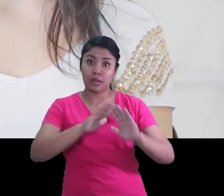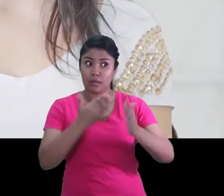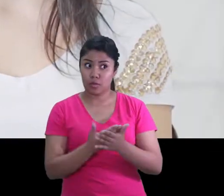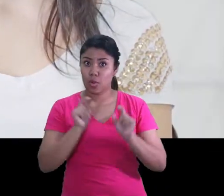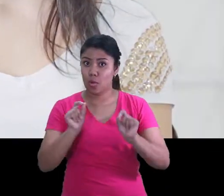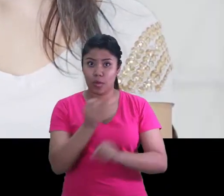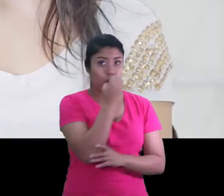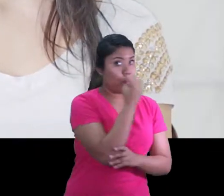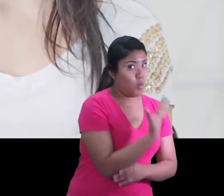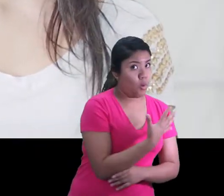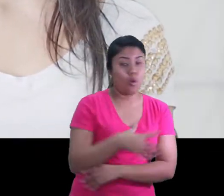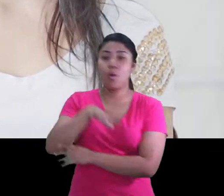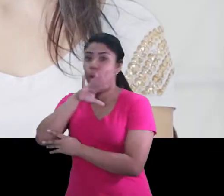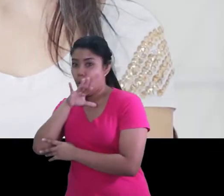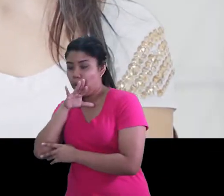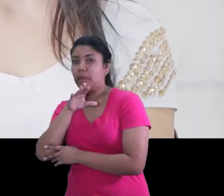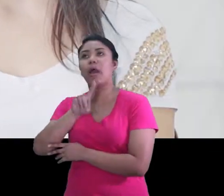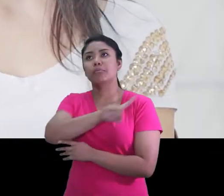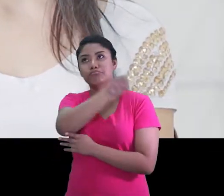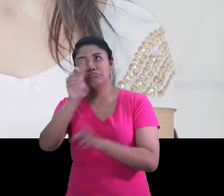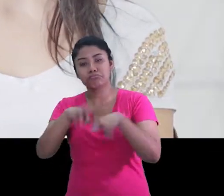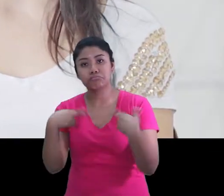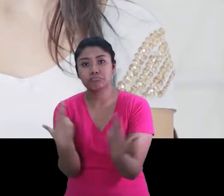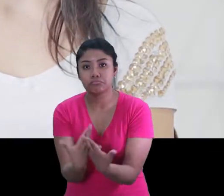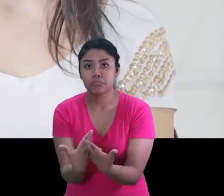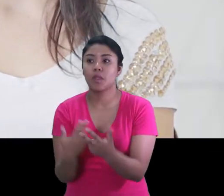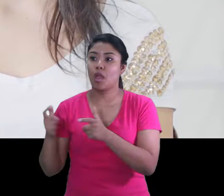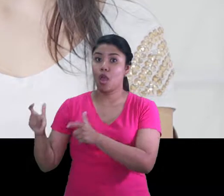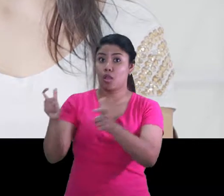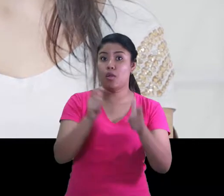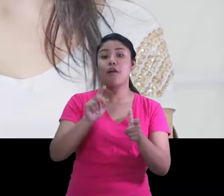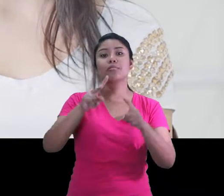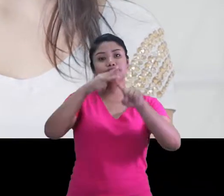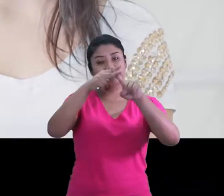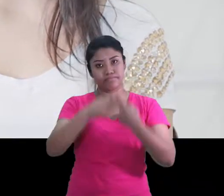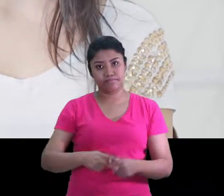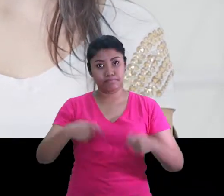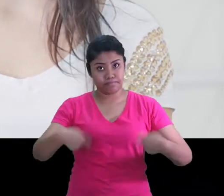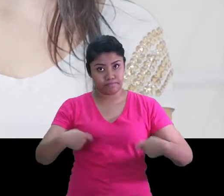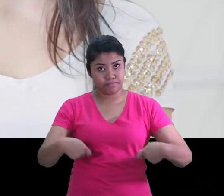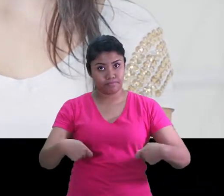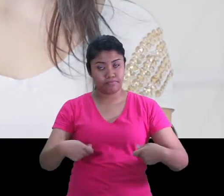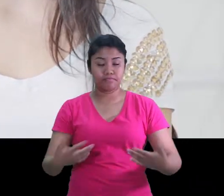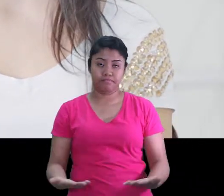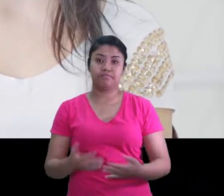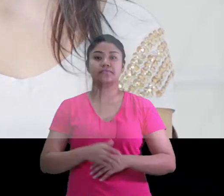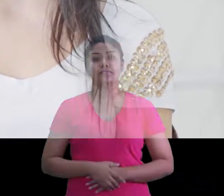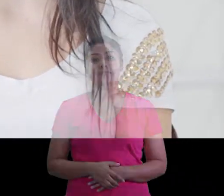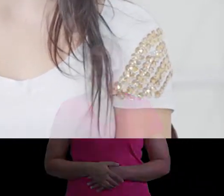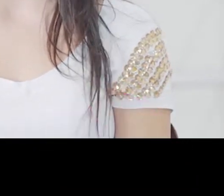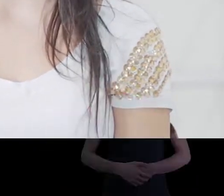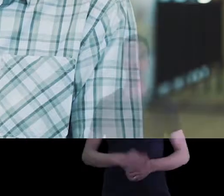pela escola, fomos anotando assim, o que tinha de bom e o que tinha de ruim. Até que chegamos no comitê que nós definimos quais seriam os